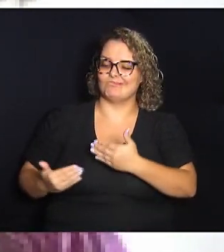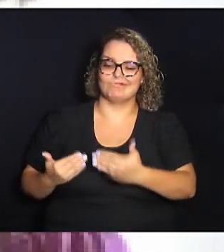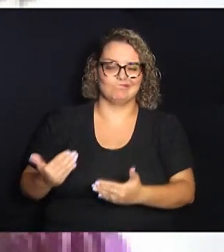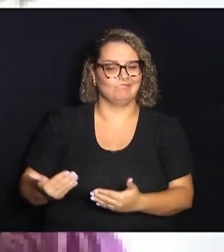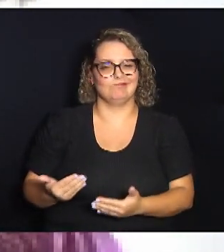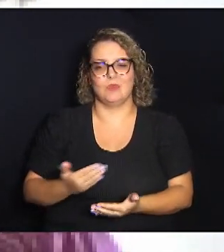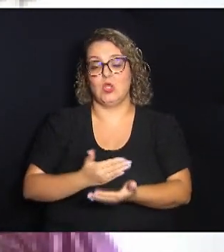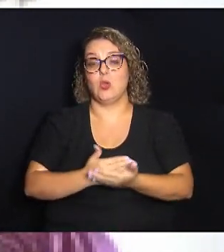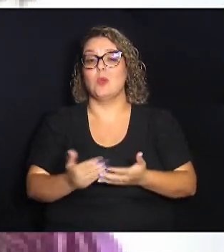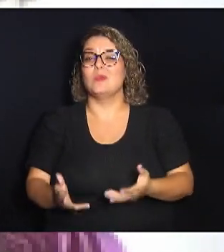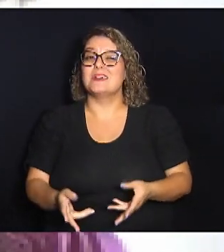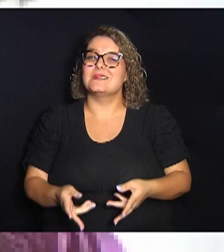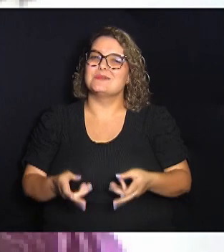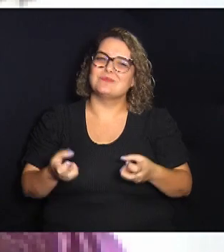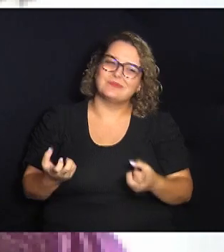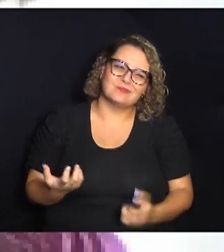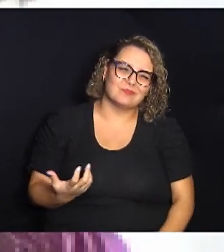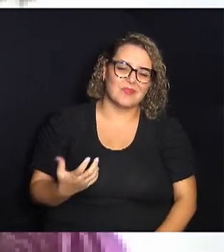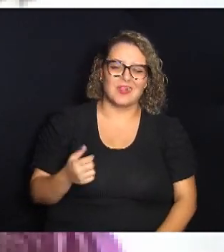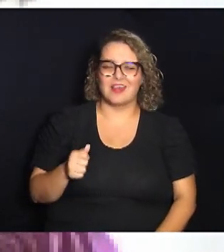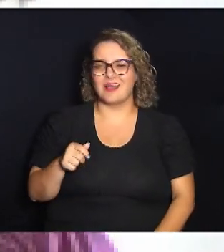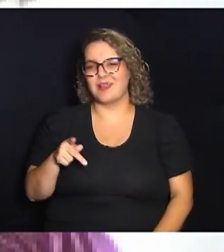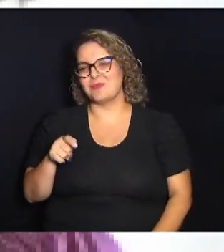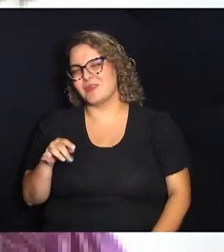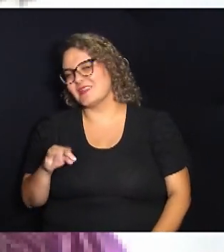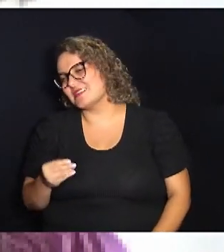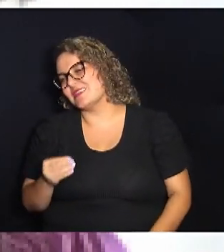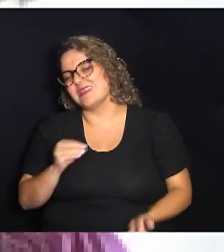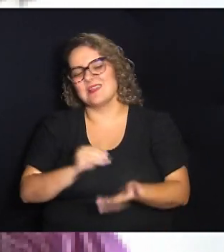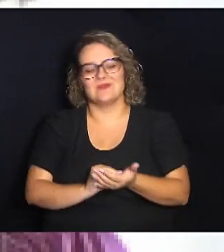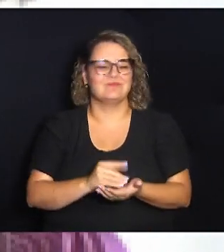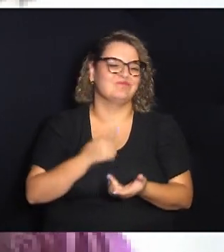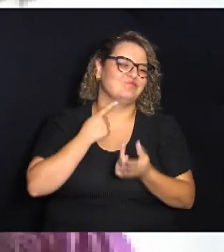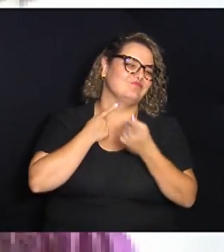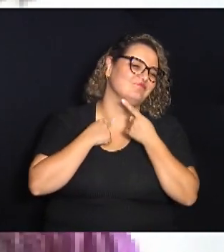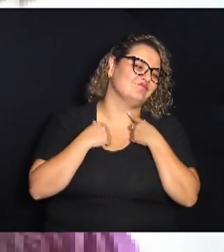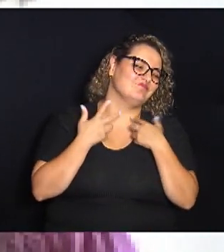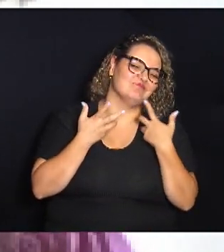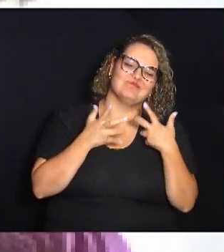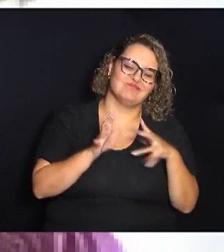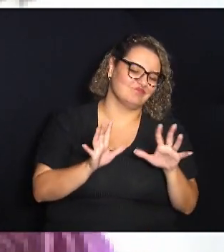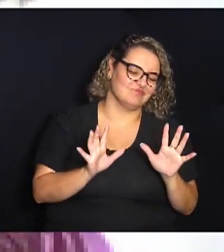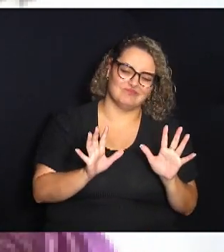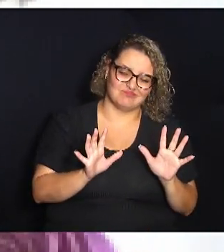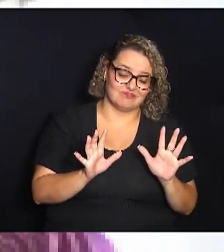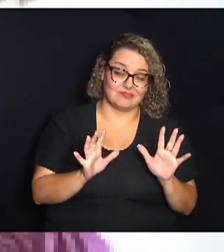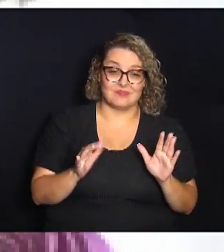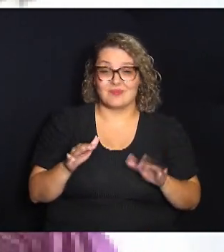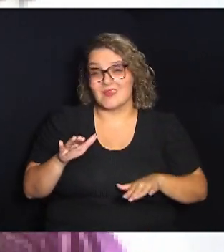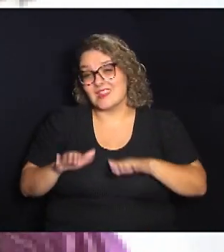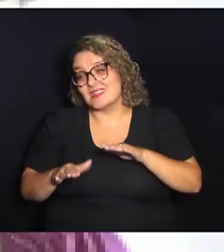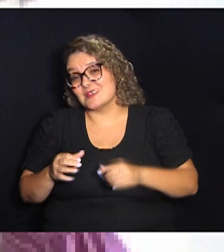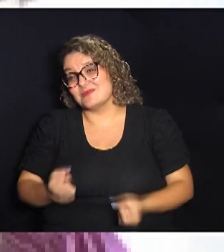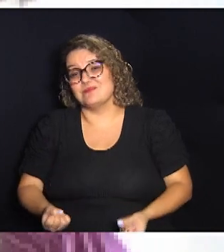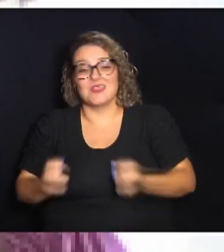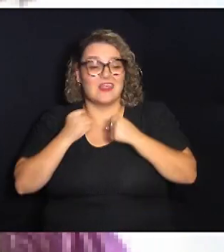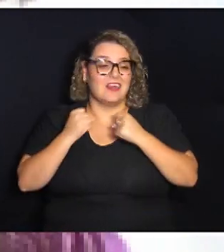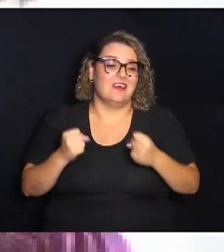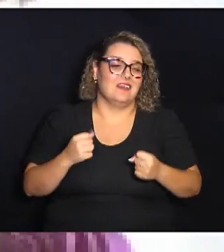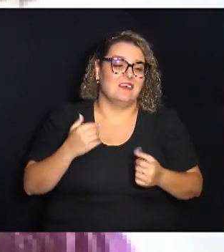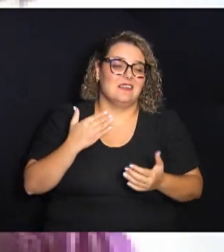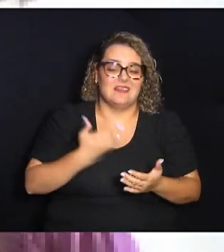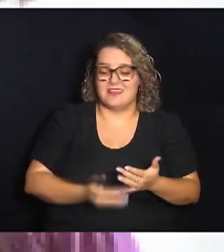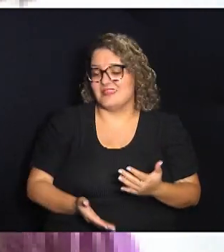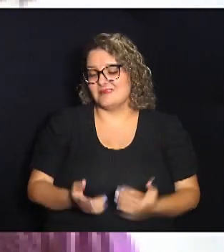começa a ter uma apatia, uma falta de desejo, uma falta de vontade, até às vezes praticava um esporte, mas aí perde o